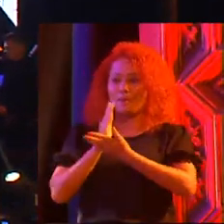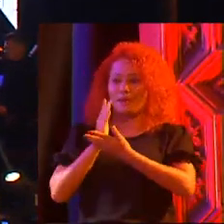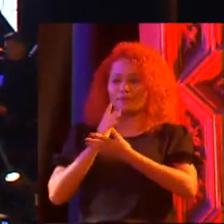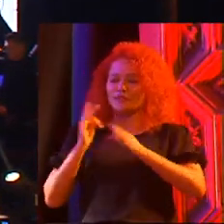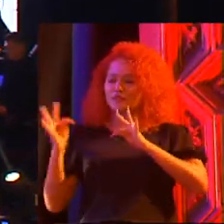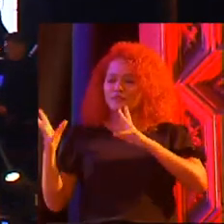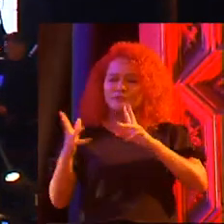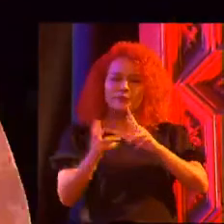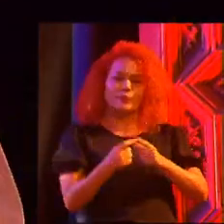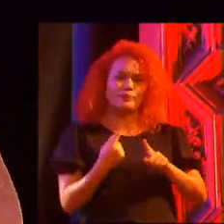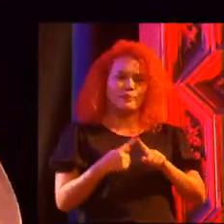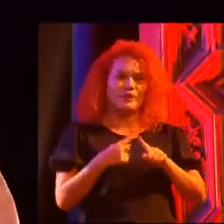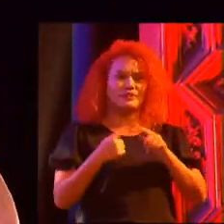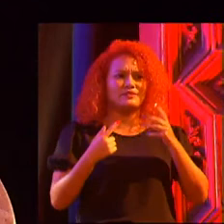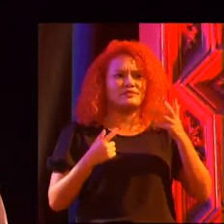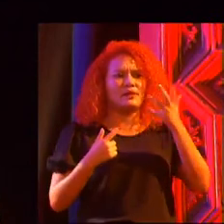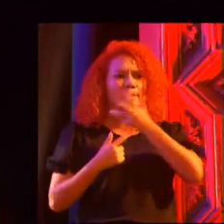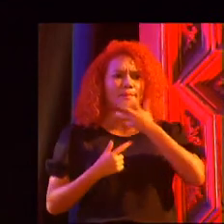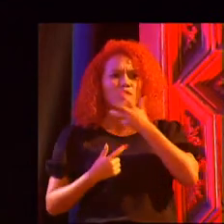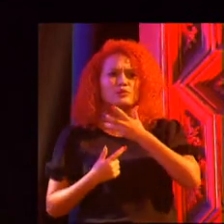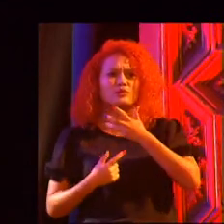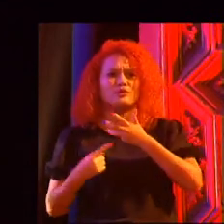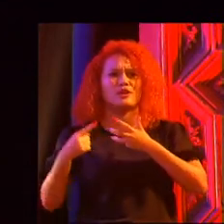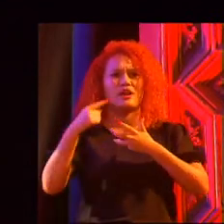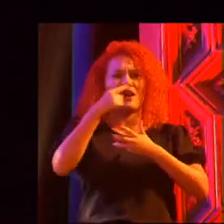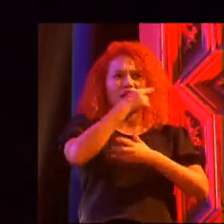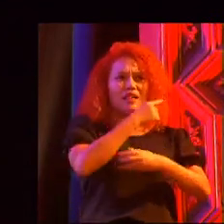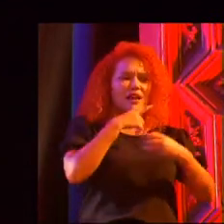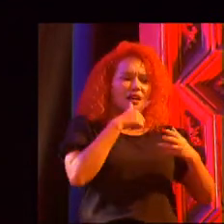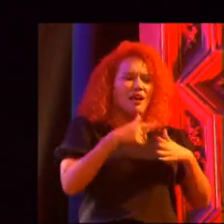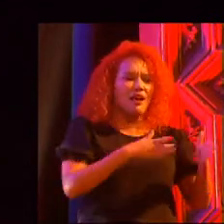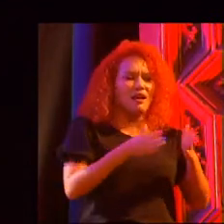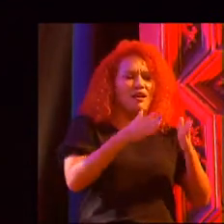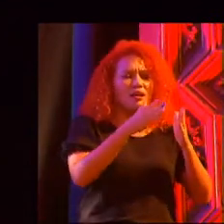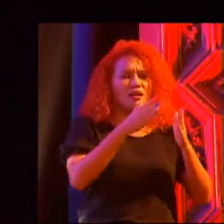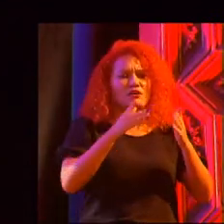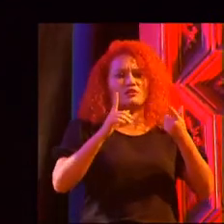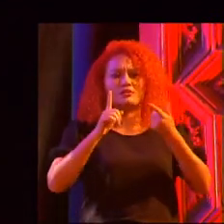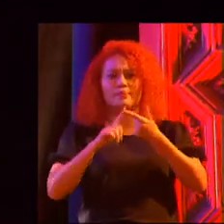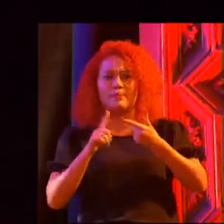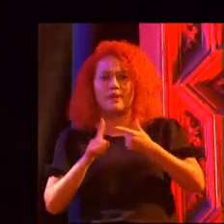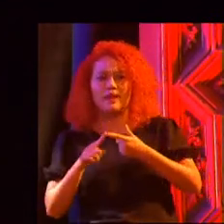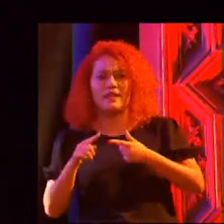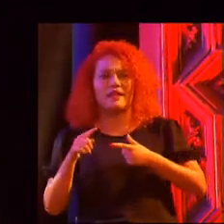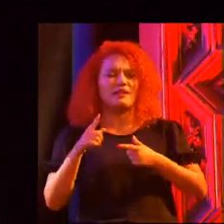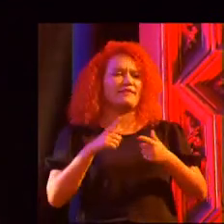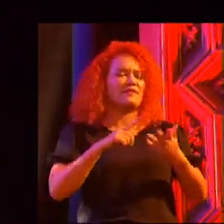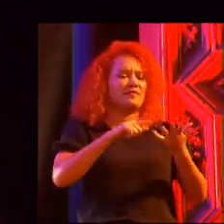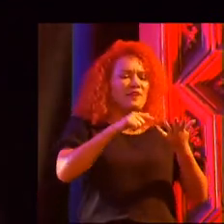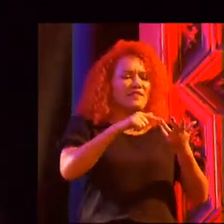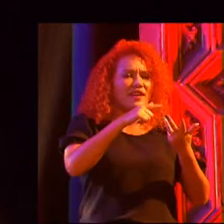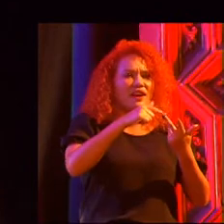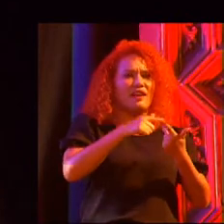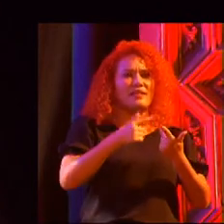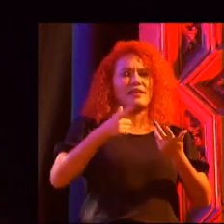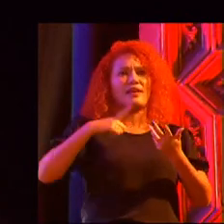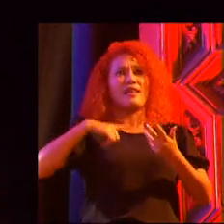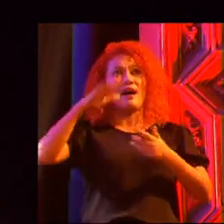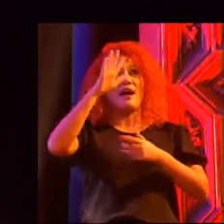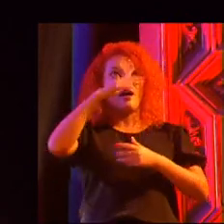música do Baixo Amazonas, do Oeste do Pará, do Tapajós, nem sempre